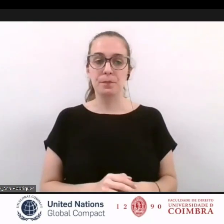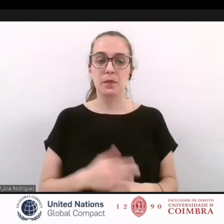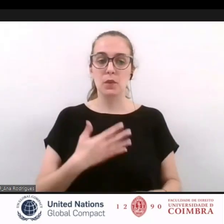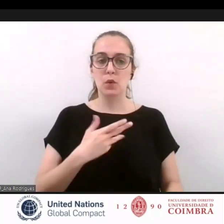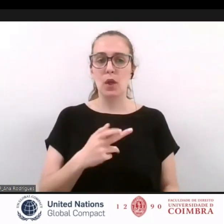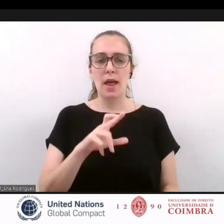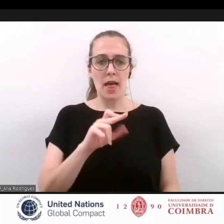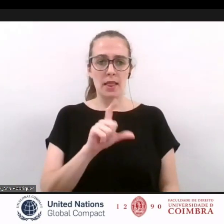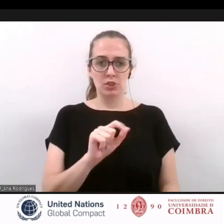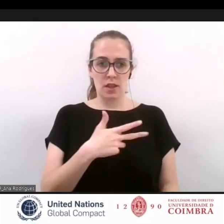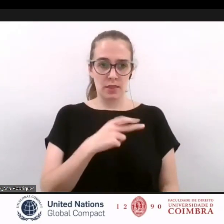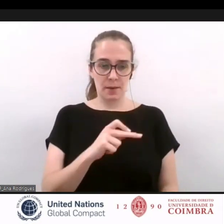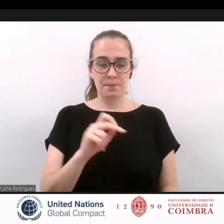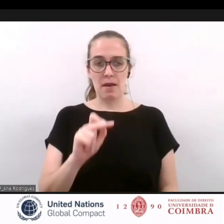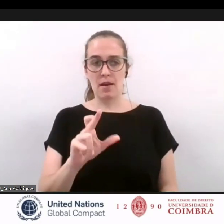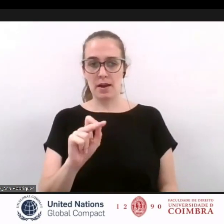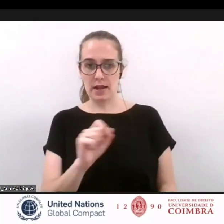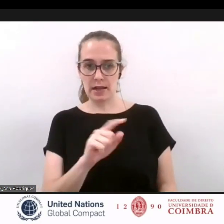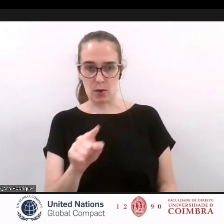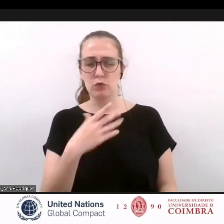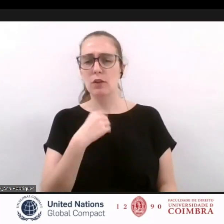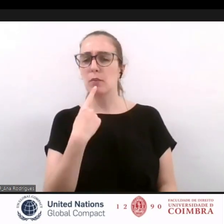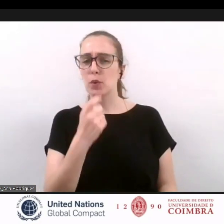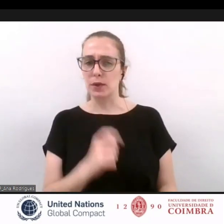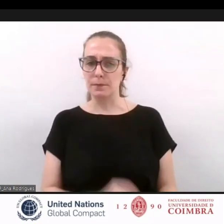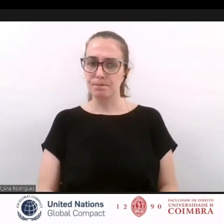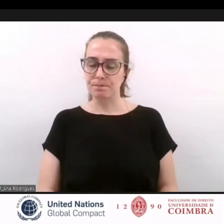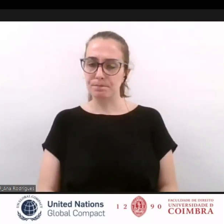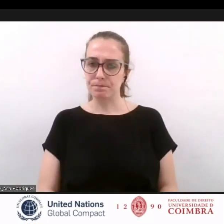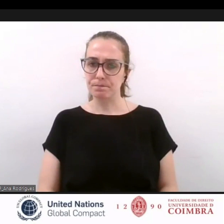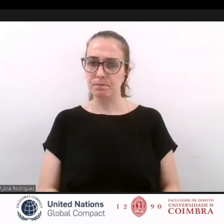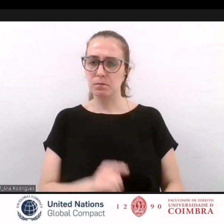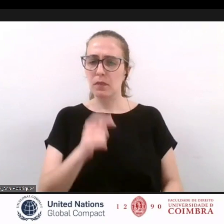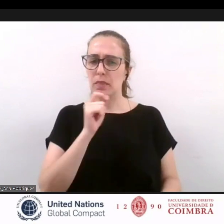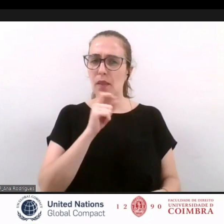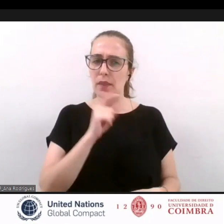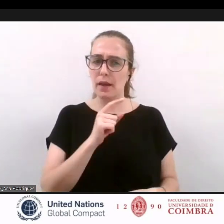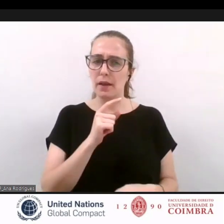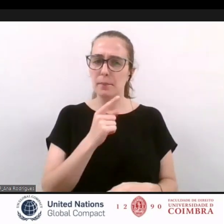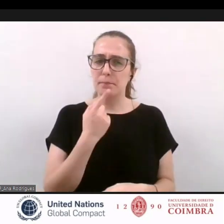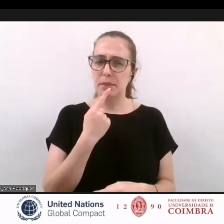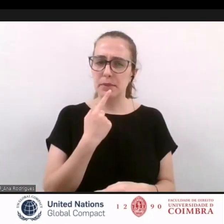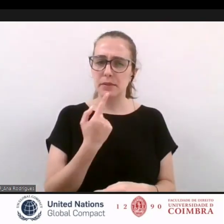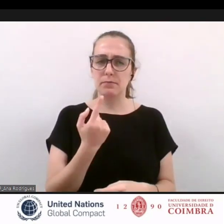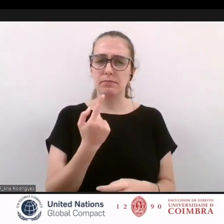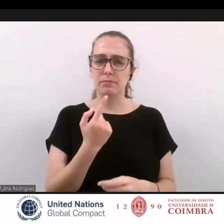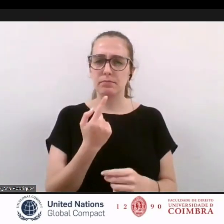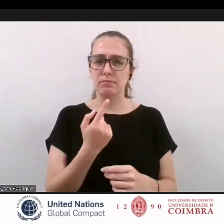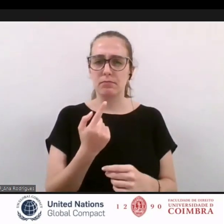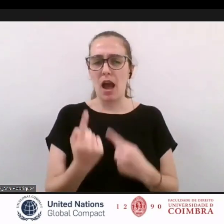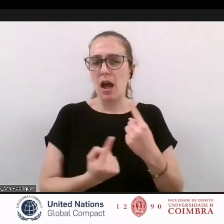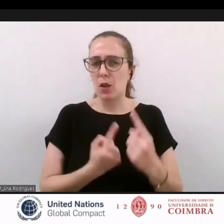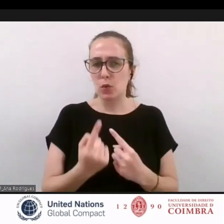Alexandra Aragão e perguntar-lhe se consegue identificar alterações concretas